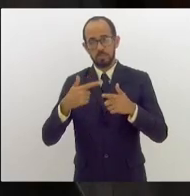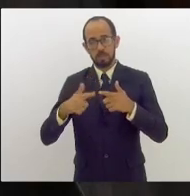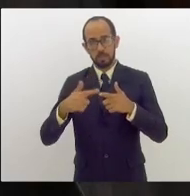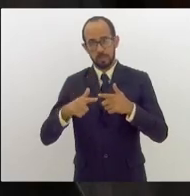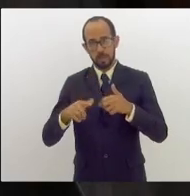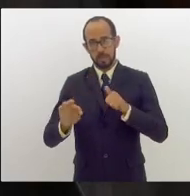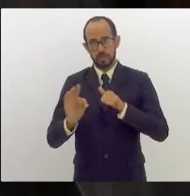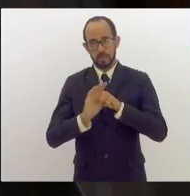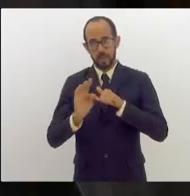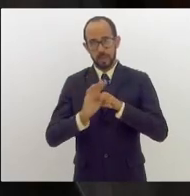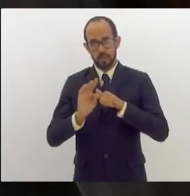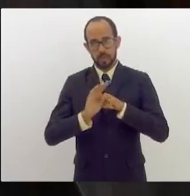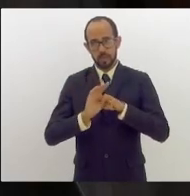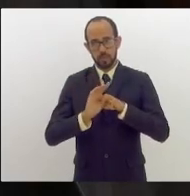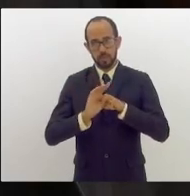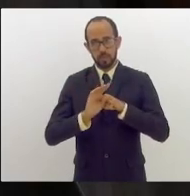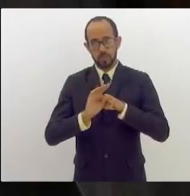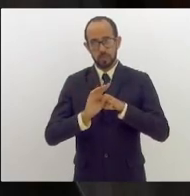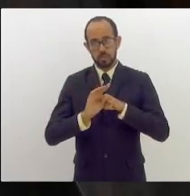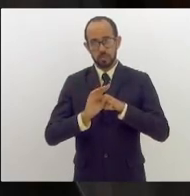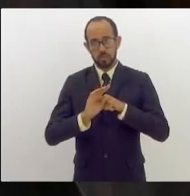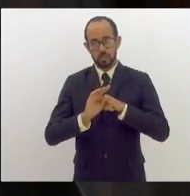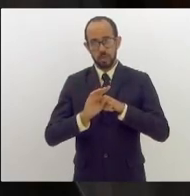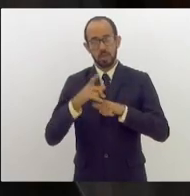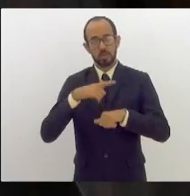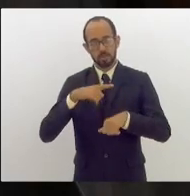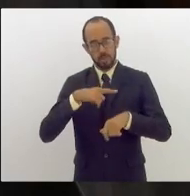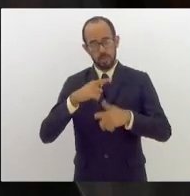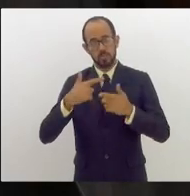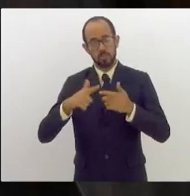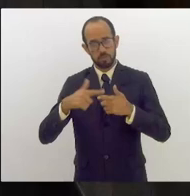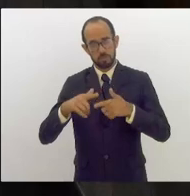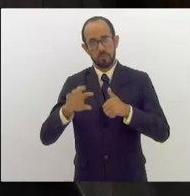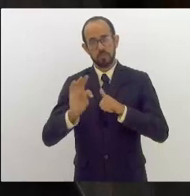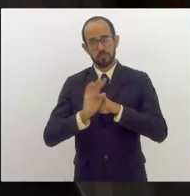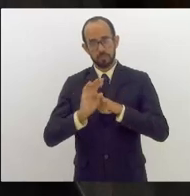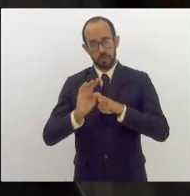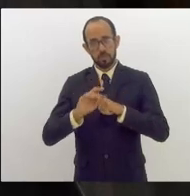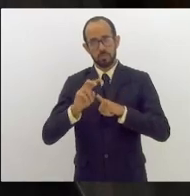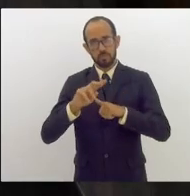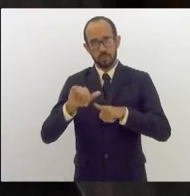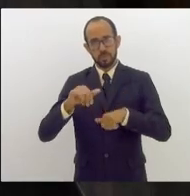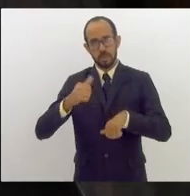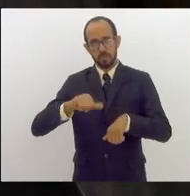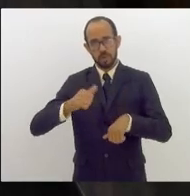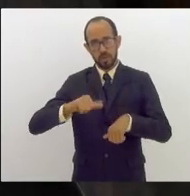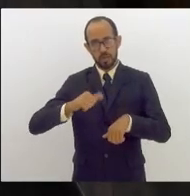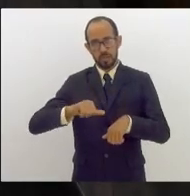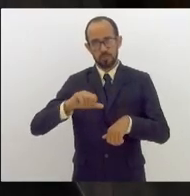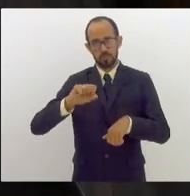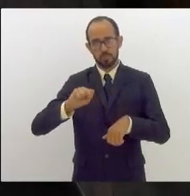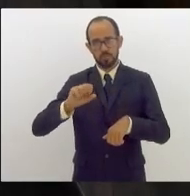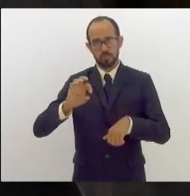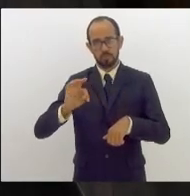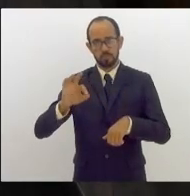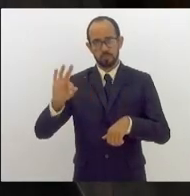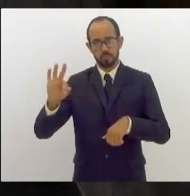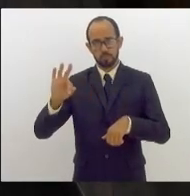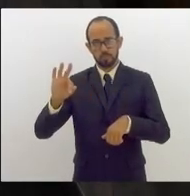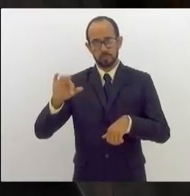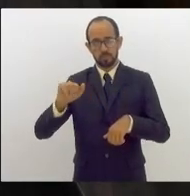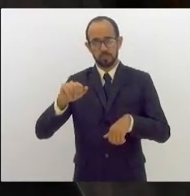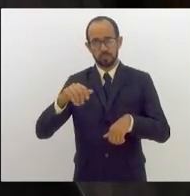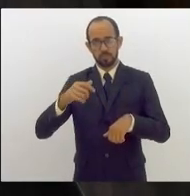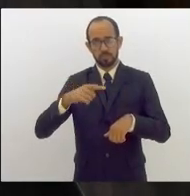de decreto legislativo existe uma questão técnica que está sendo inclusive avaliada pelo STF nesse momento está